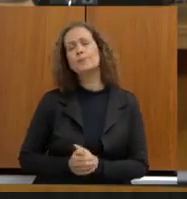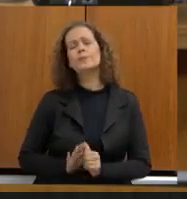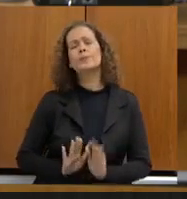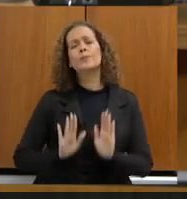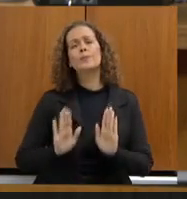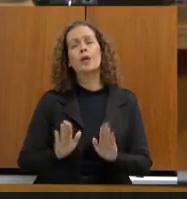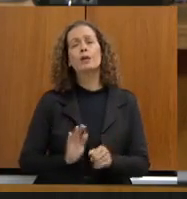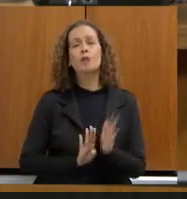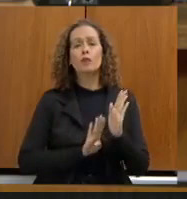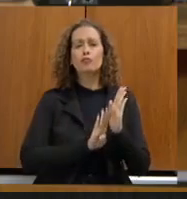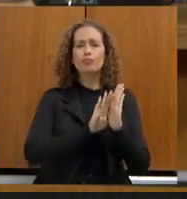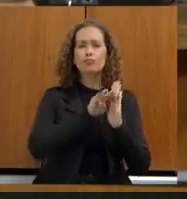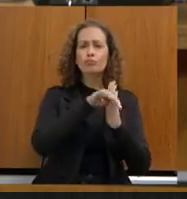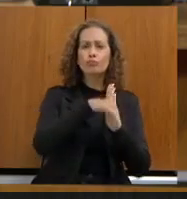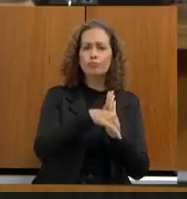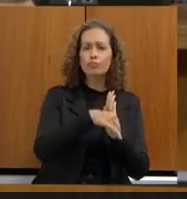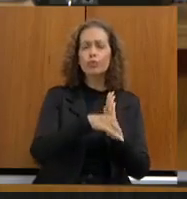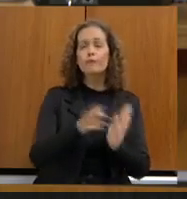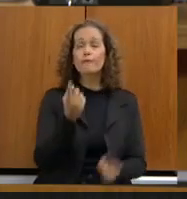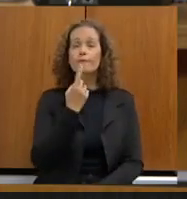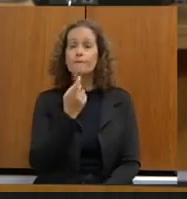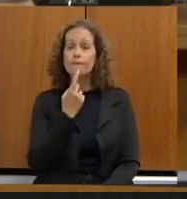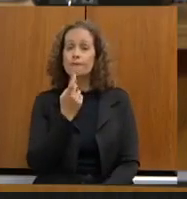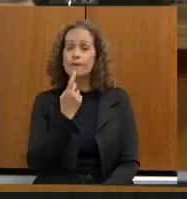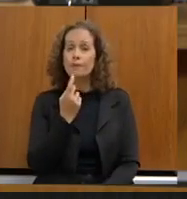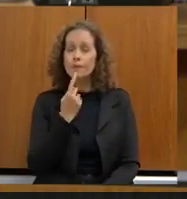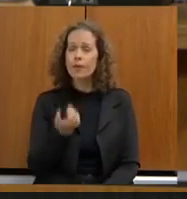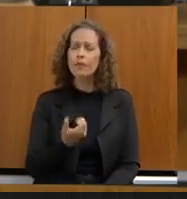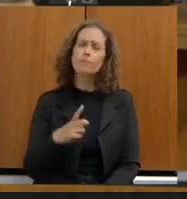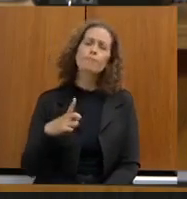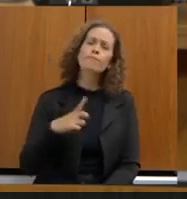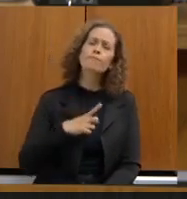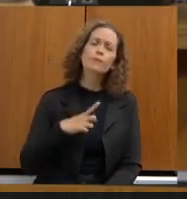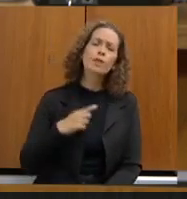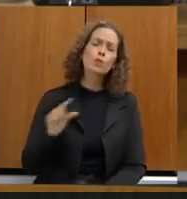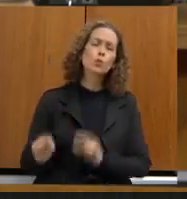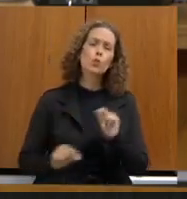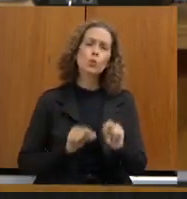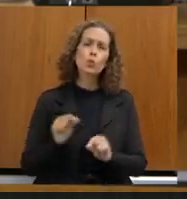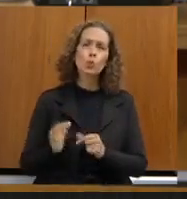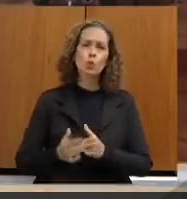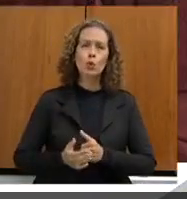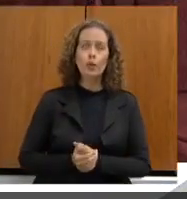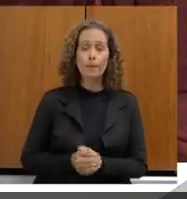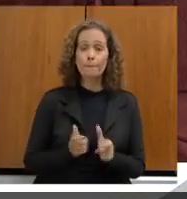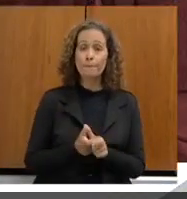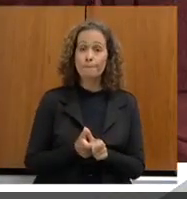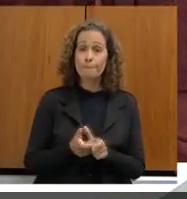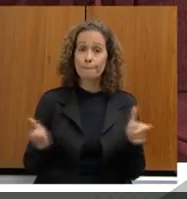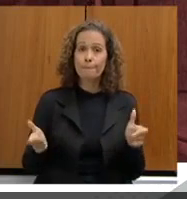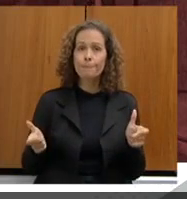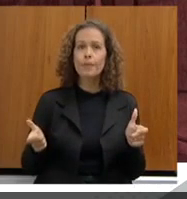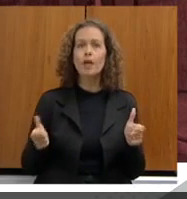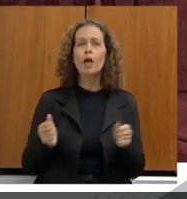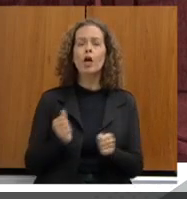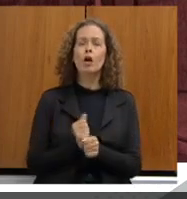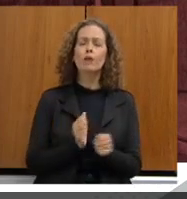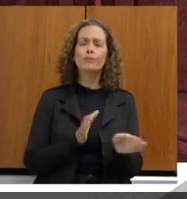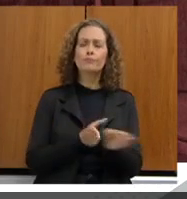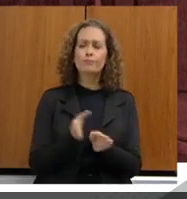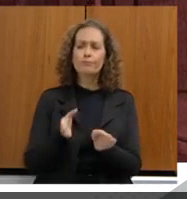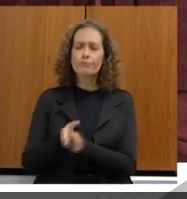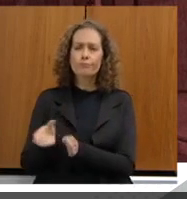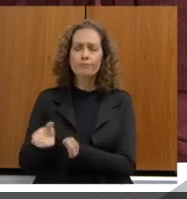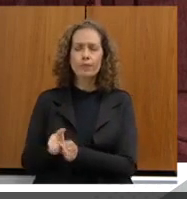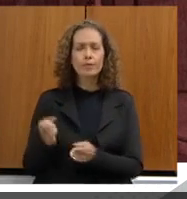período da onda vermelha ocorreu ampliação lo atendimento para os serviços de veículos na